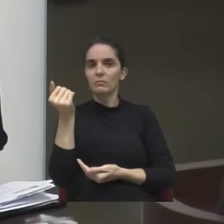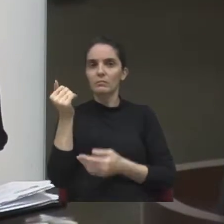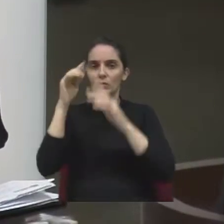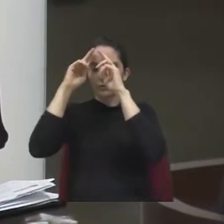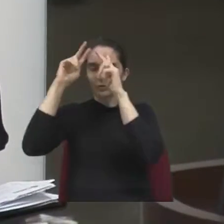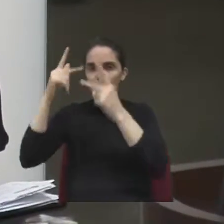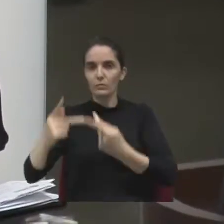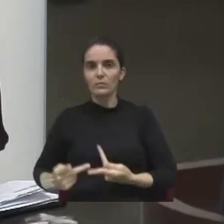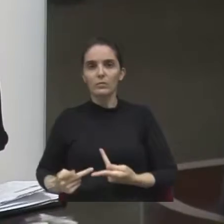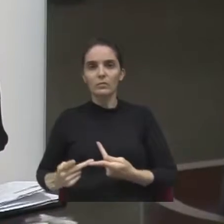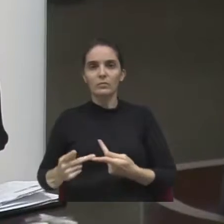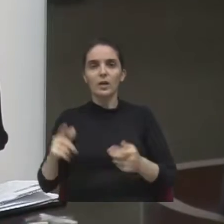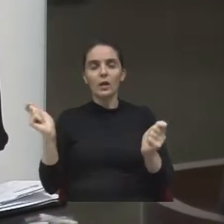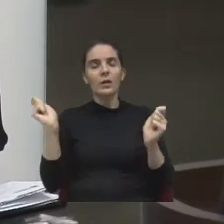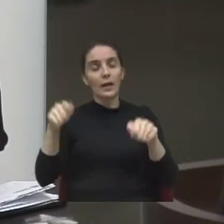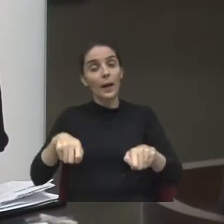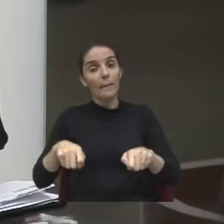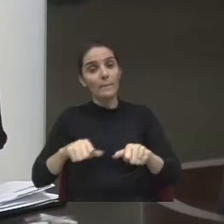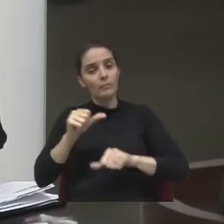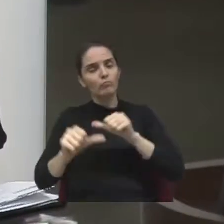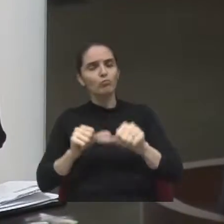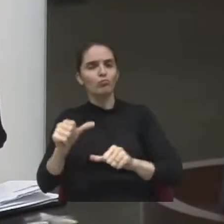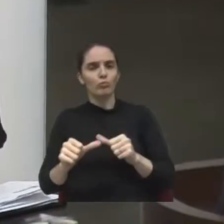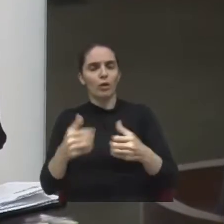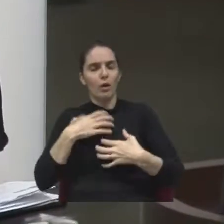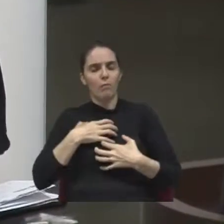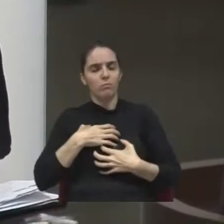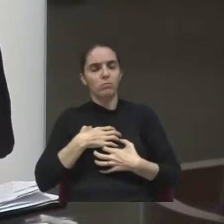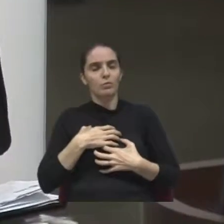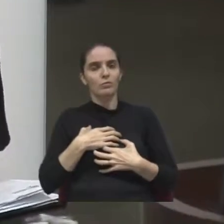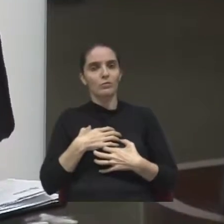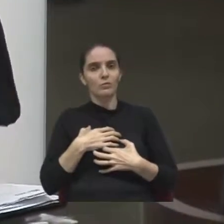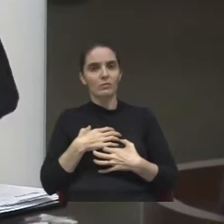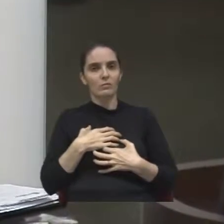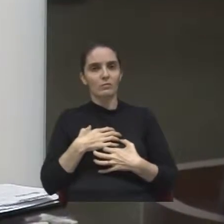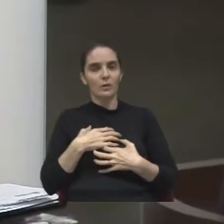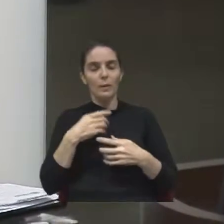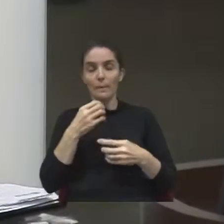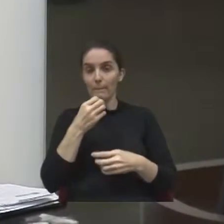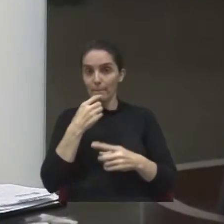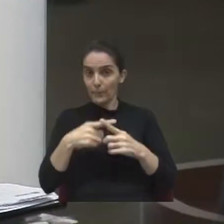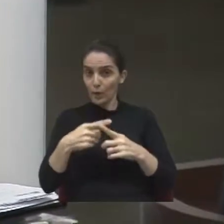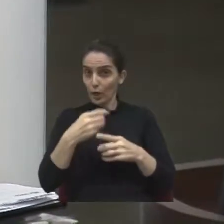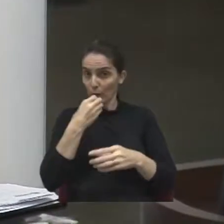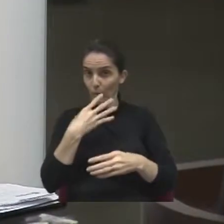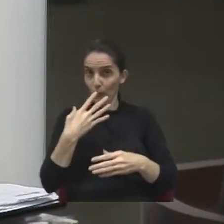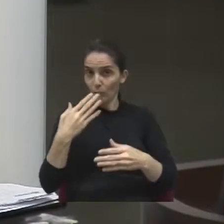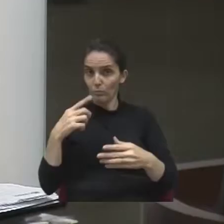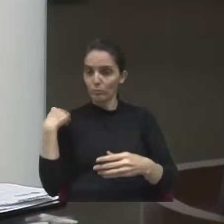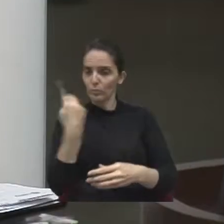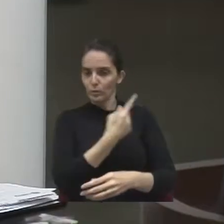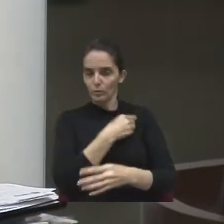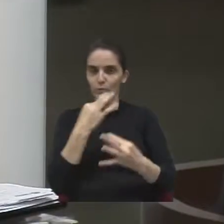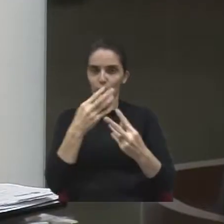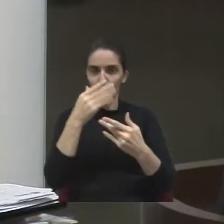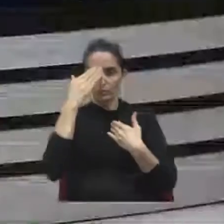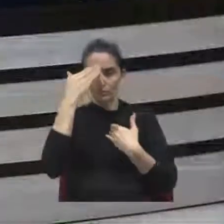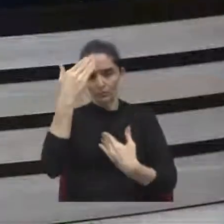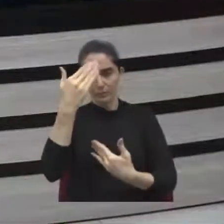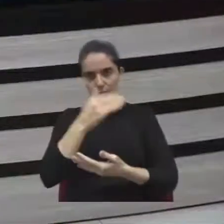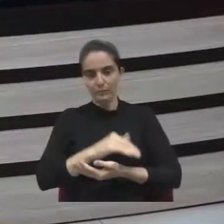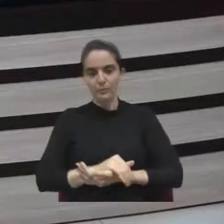capazes de mudar nossos hábitos pelo nosso próprio bem. Muito obrigada, senhores e senhoras.